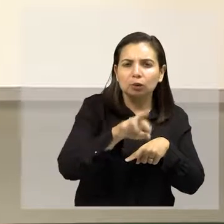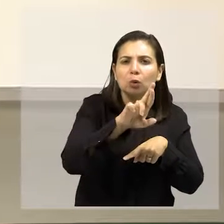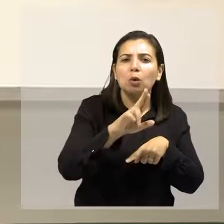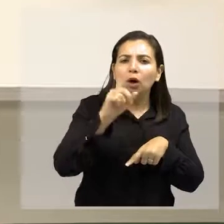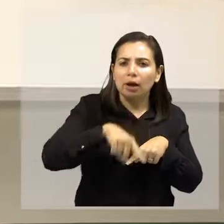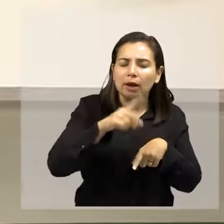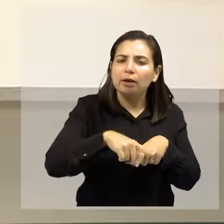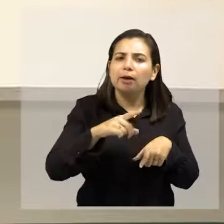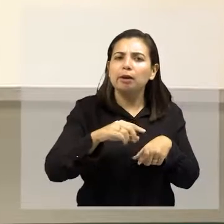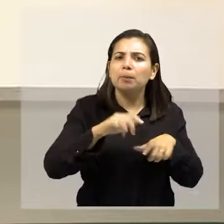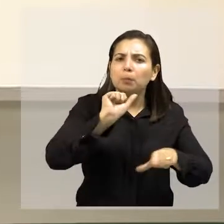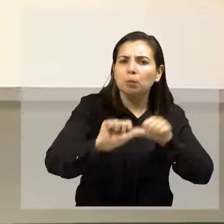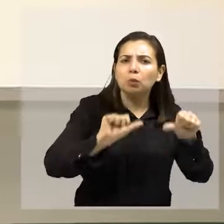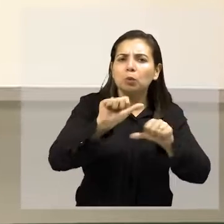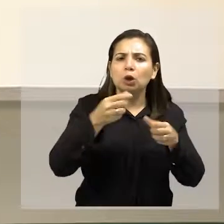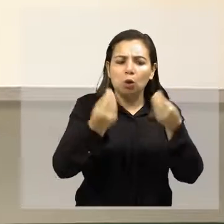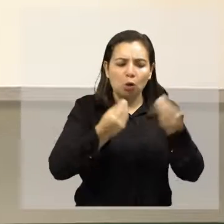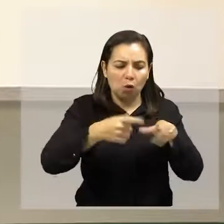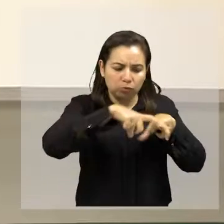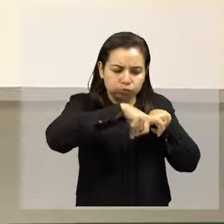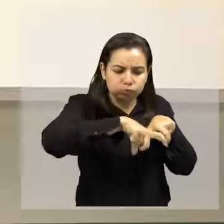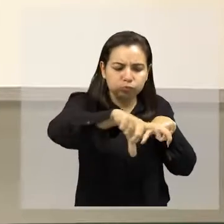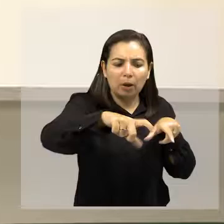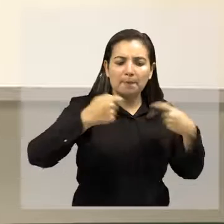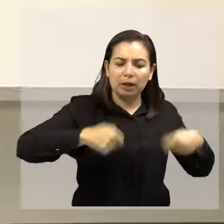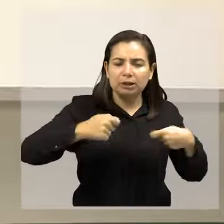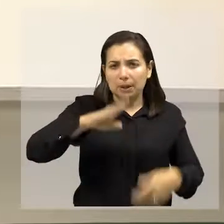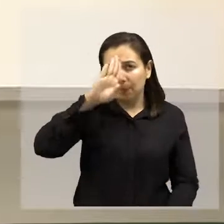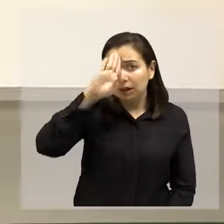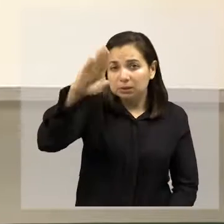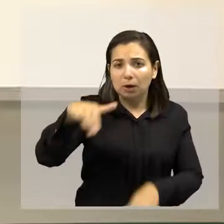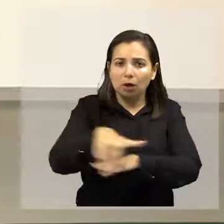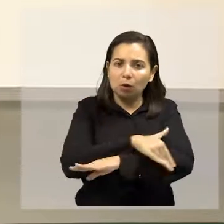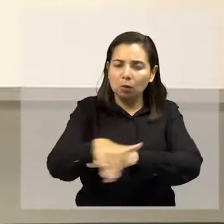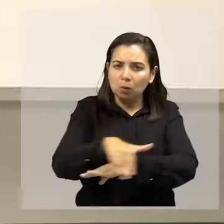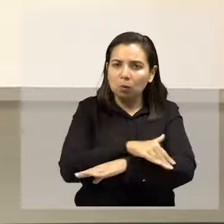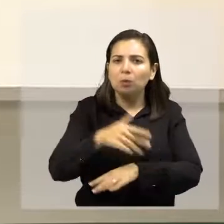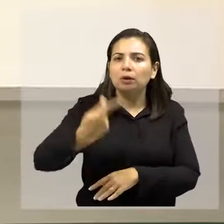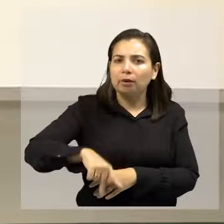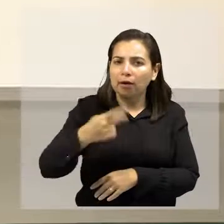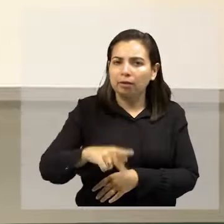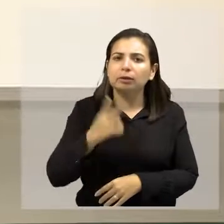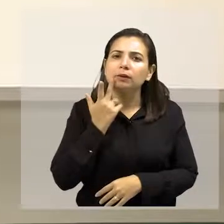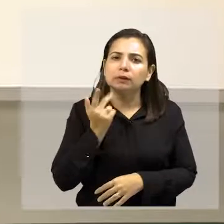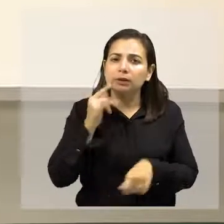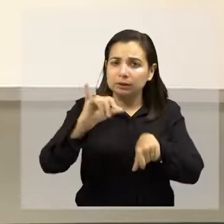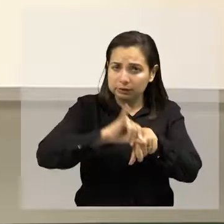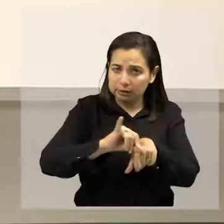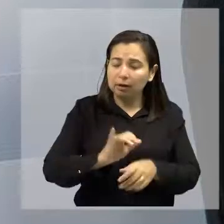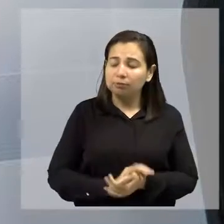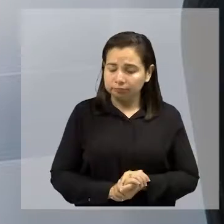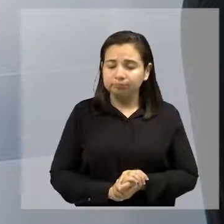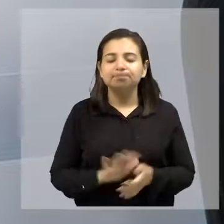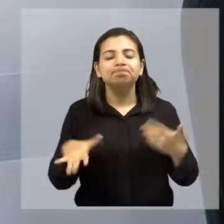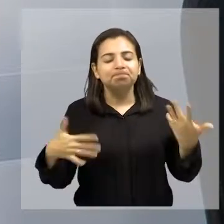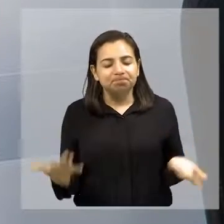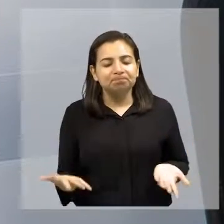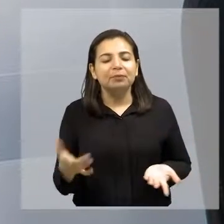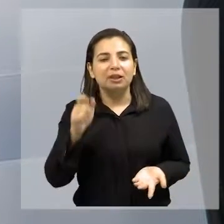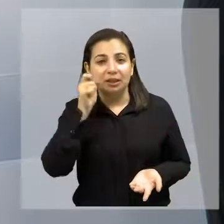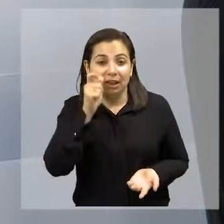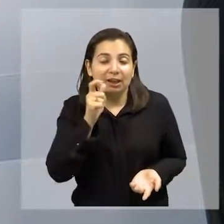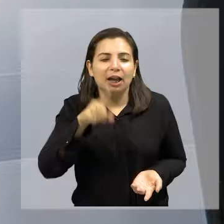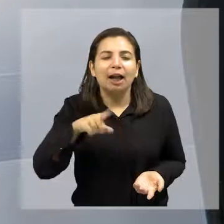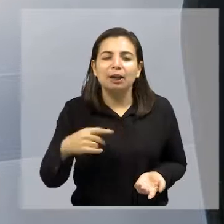cidade quanto a ciclofaixas e ciclovias nas principais avenidas e ruas da cidade. Eu acho que é muito importante que na